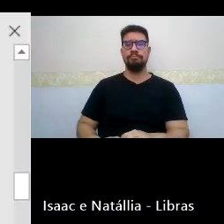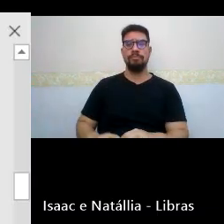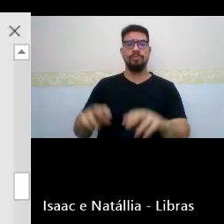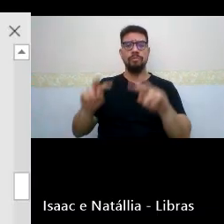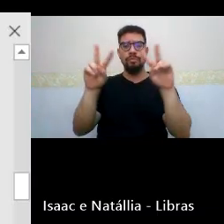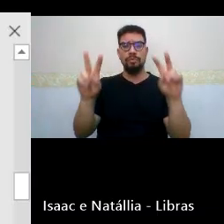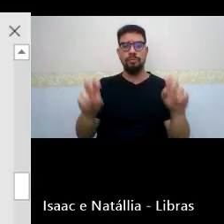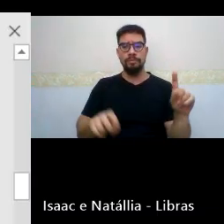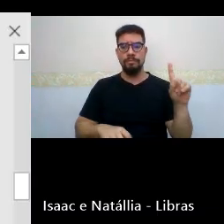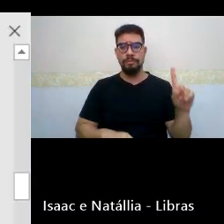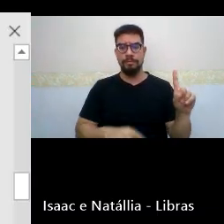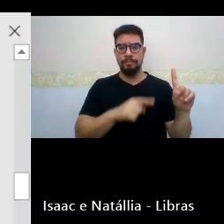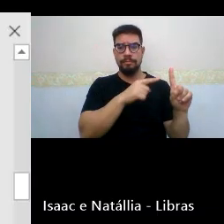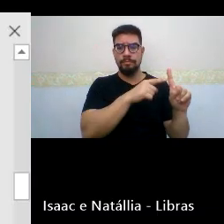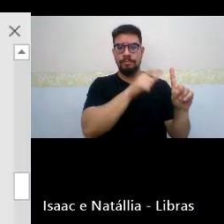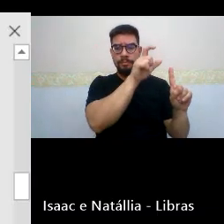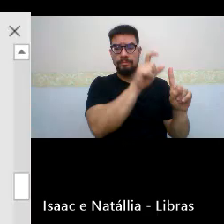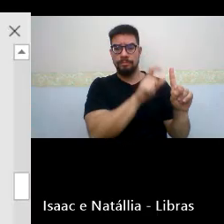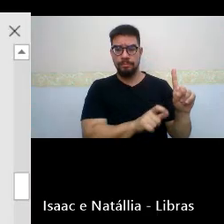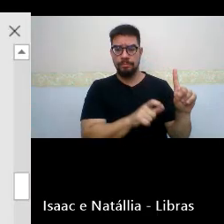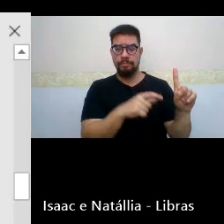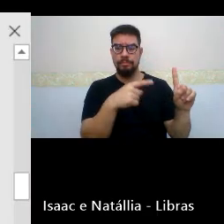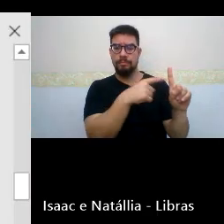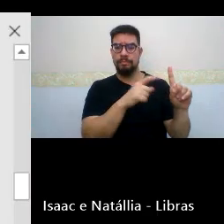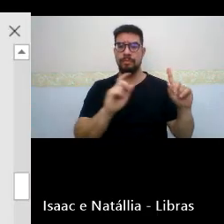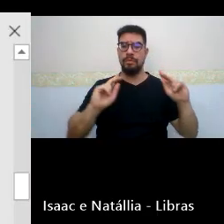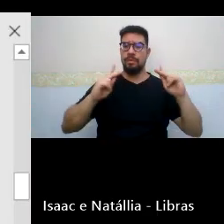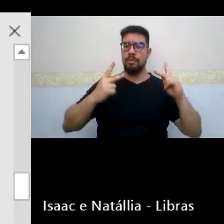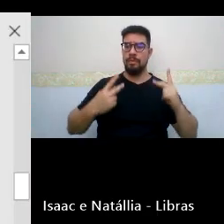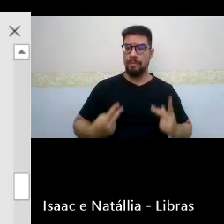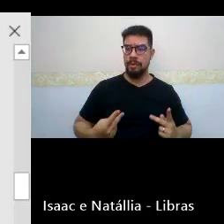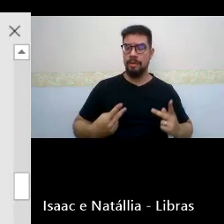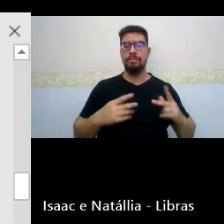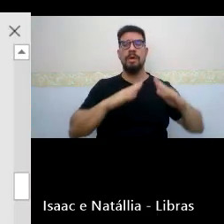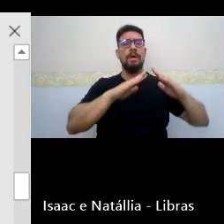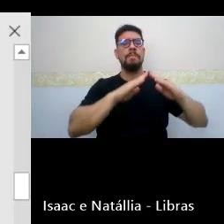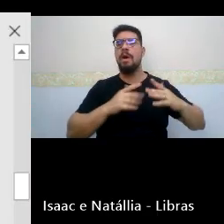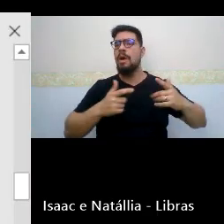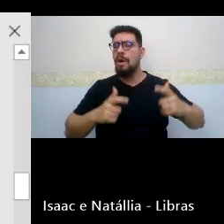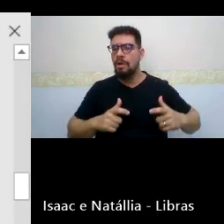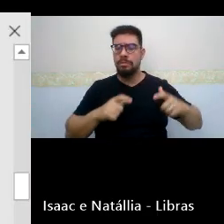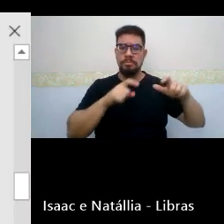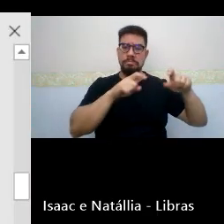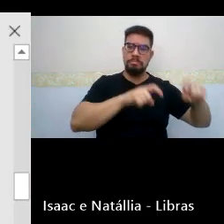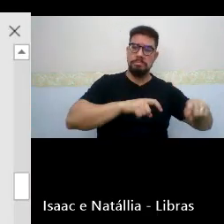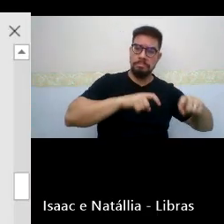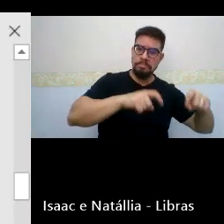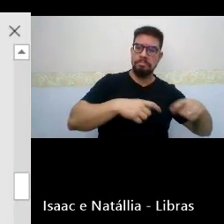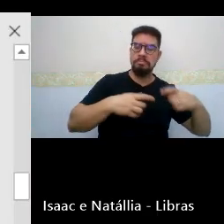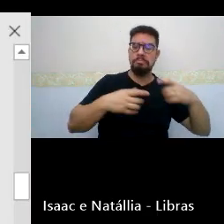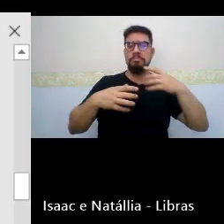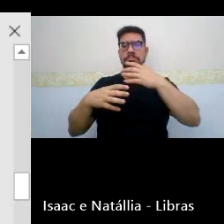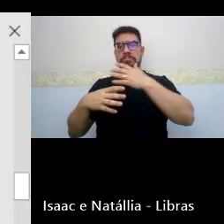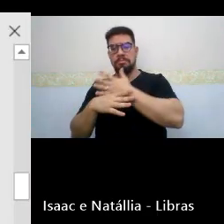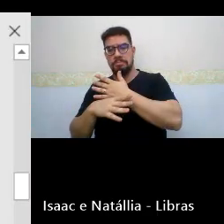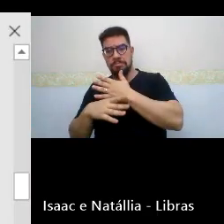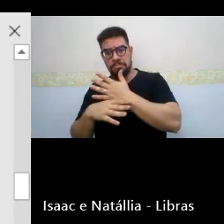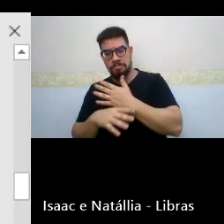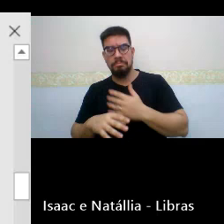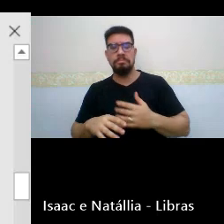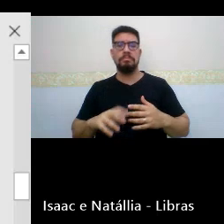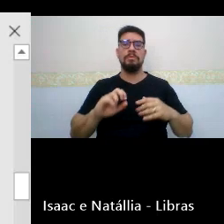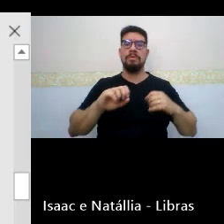Esse ser humano, ele pode ser um ser humano que mora na área urbana, na área rural, ele pode morar num